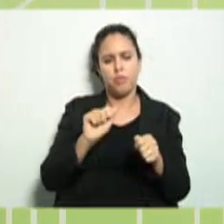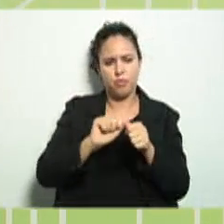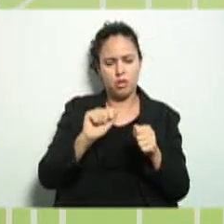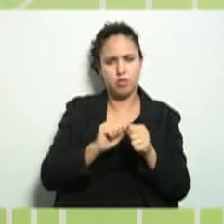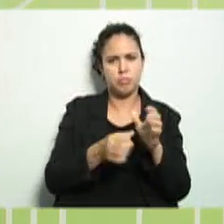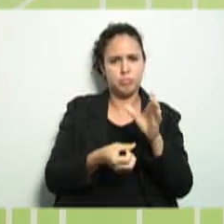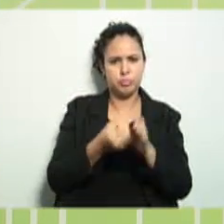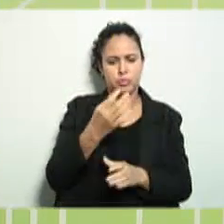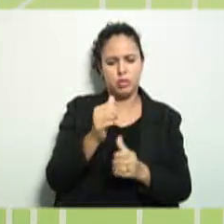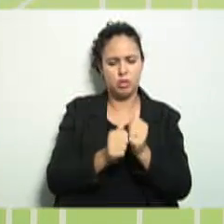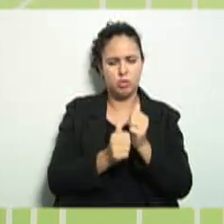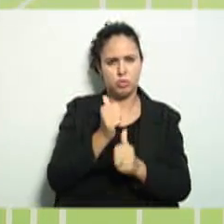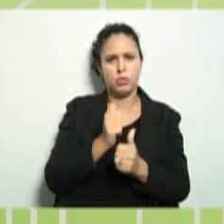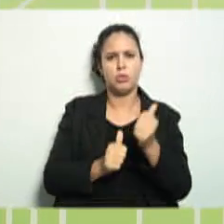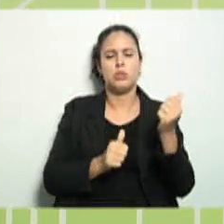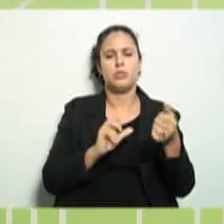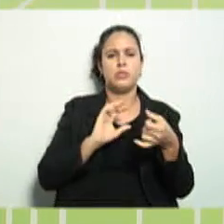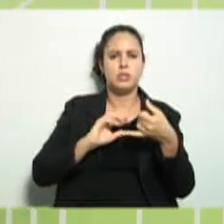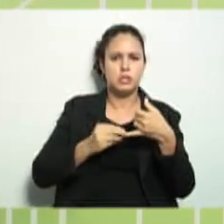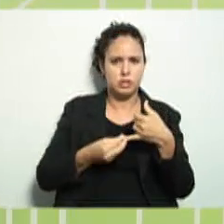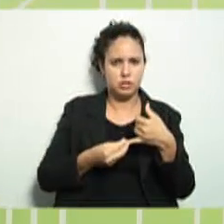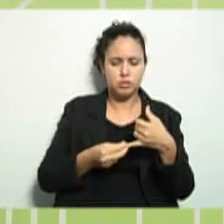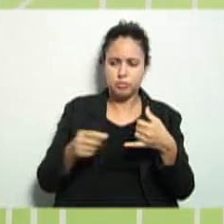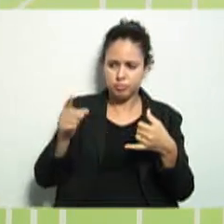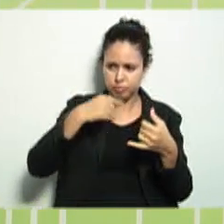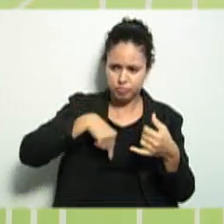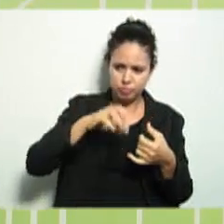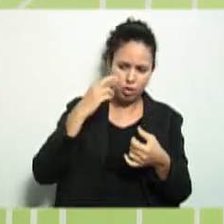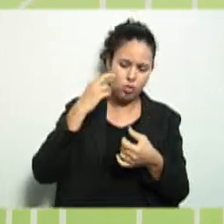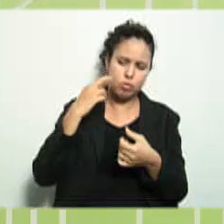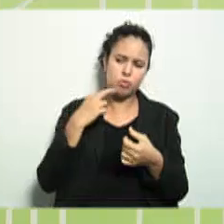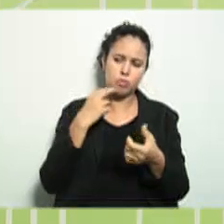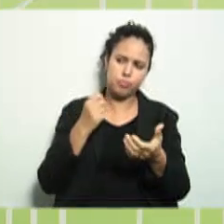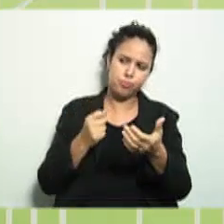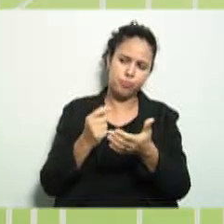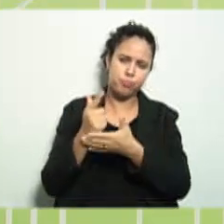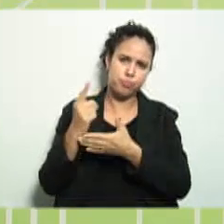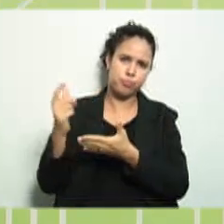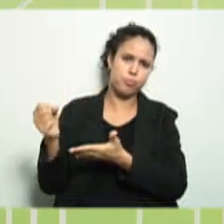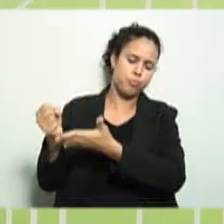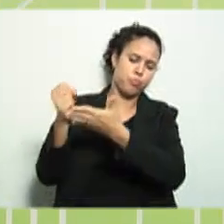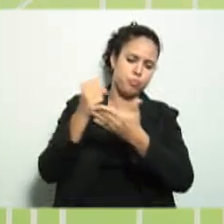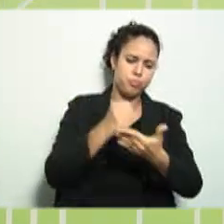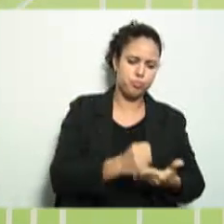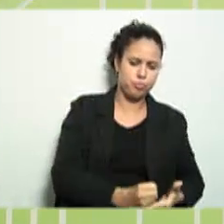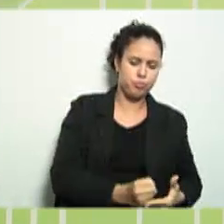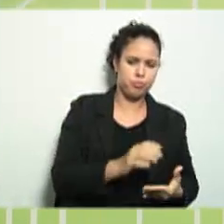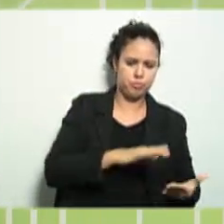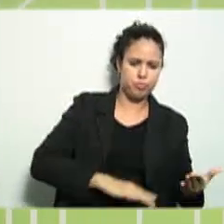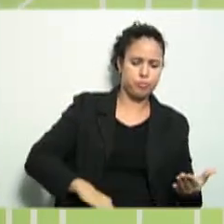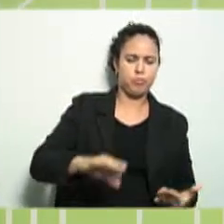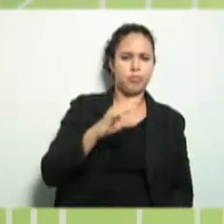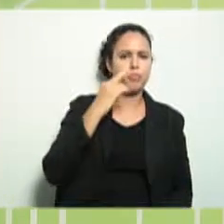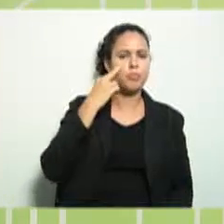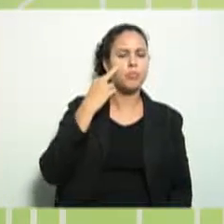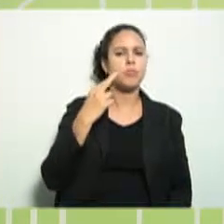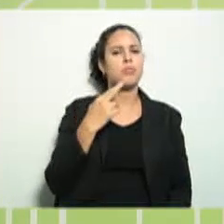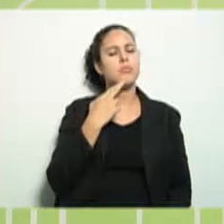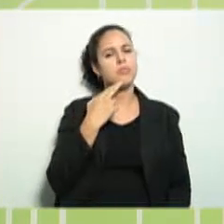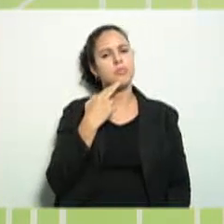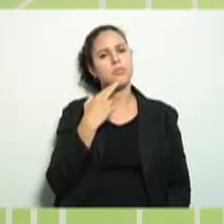feijão, produzem milho. Então, qual a importância dessa exportação para a gente? Nós exportamos o que